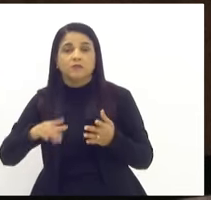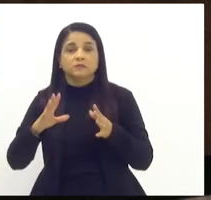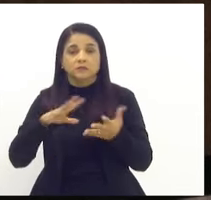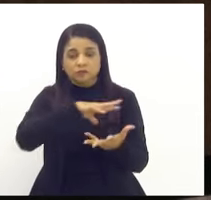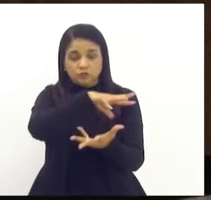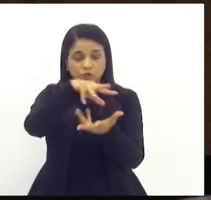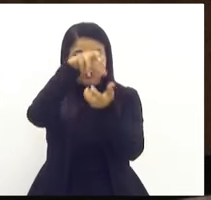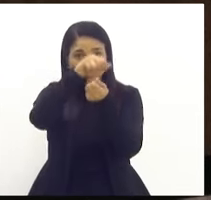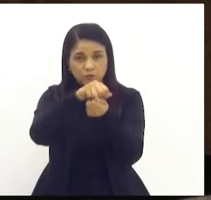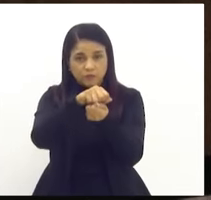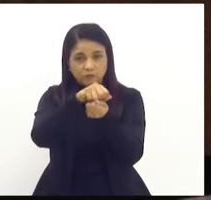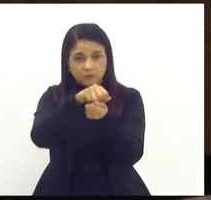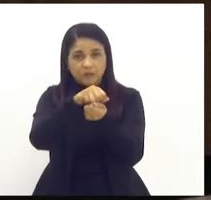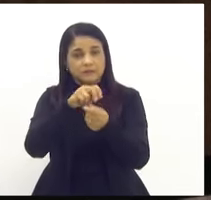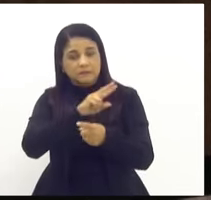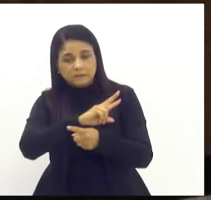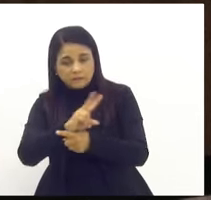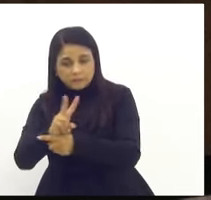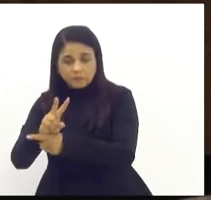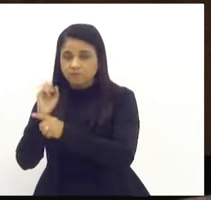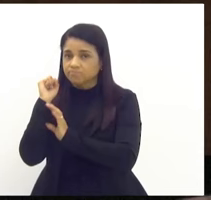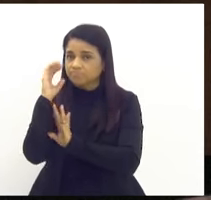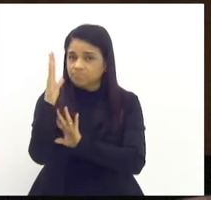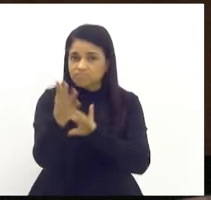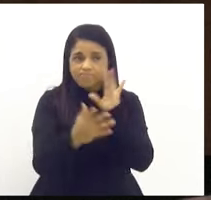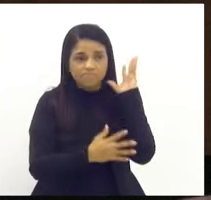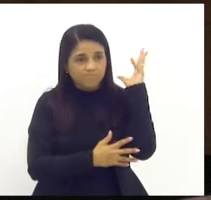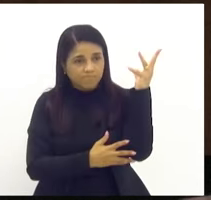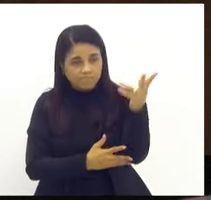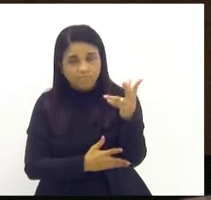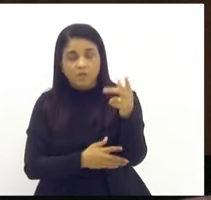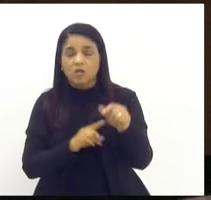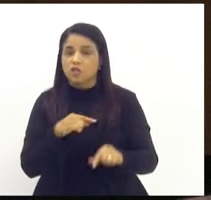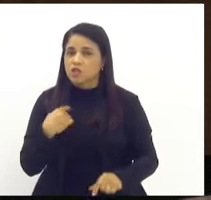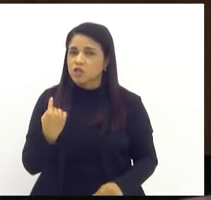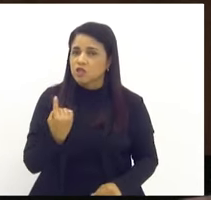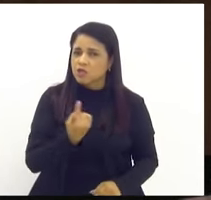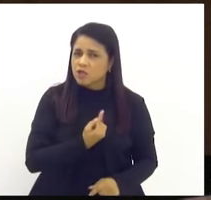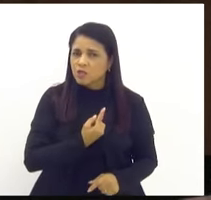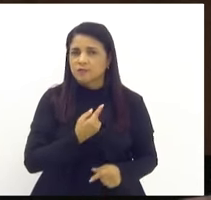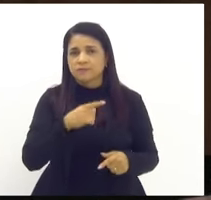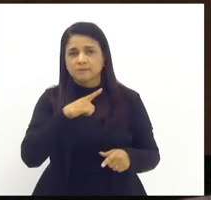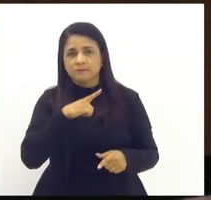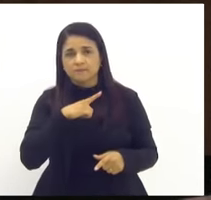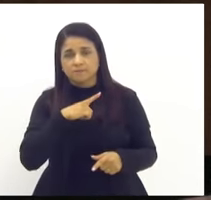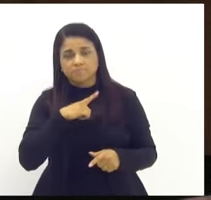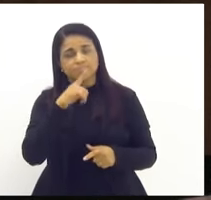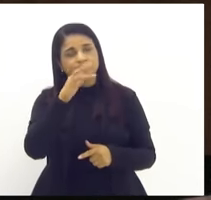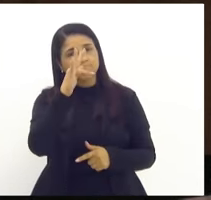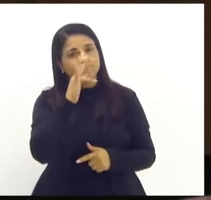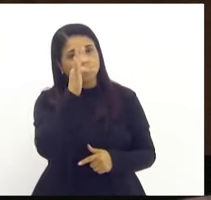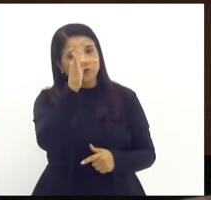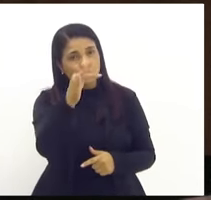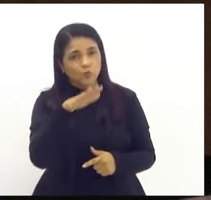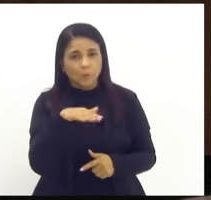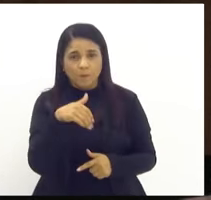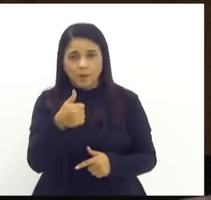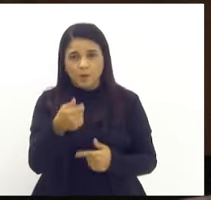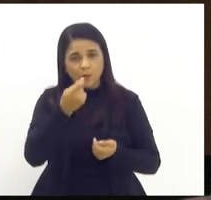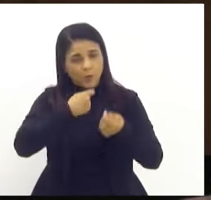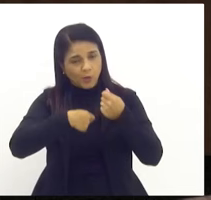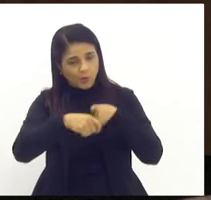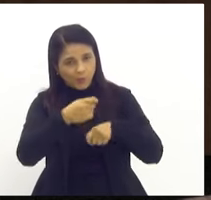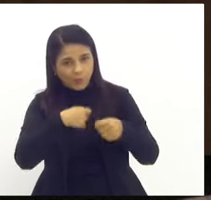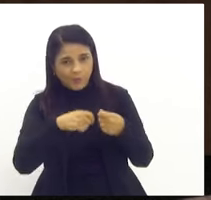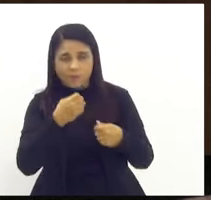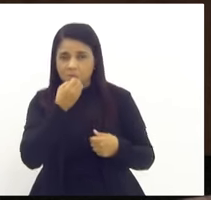sustentabilidade na preservação do meio ambiente nós vamos ter não é um futuro melhor pra economia